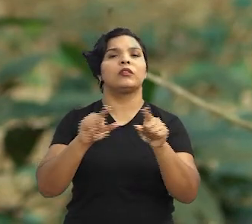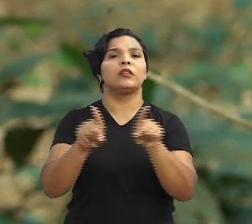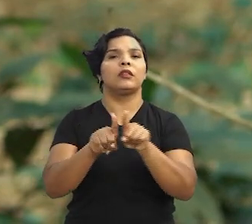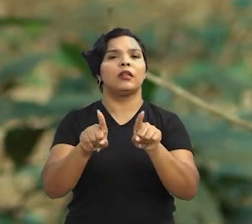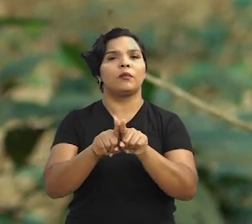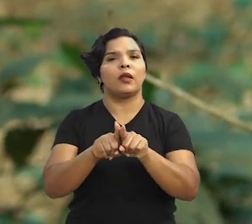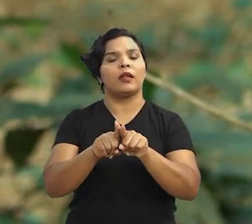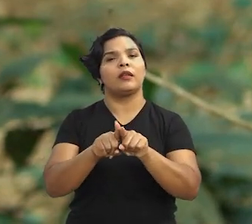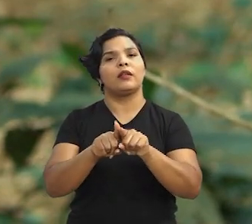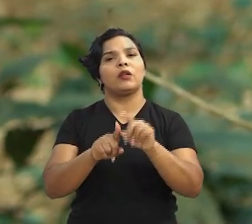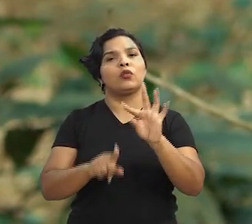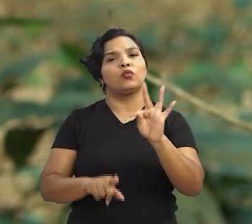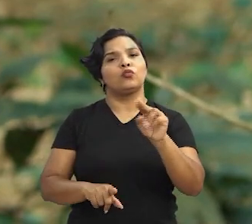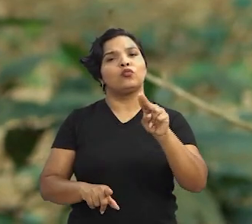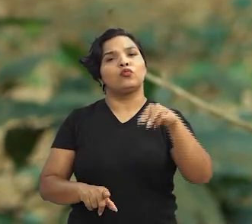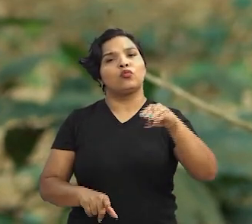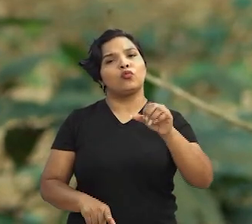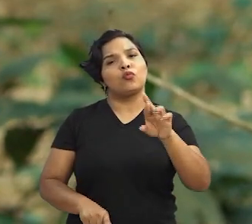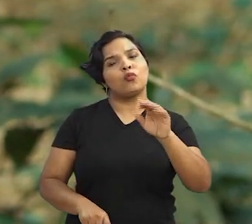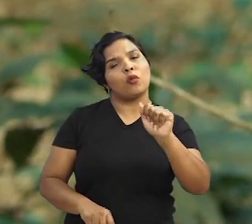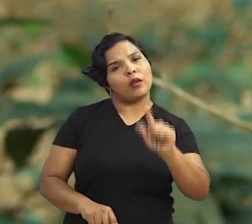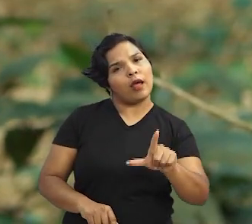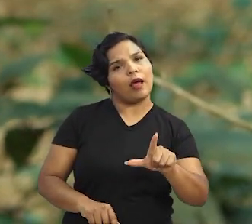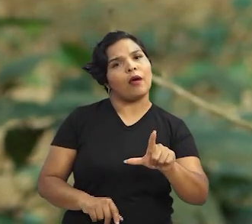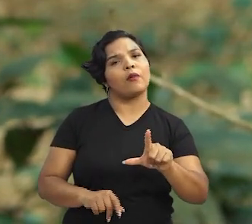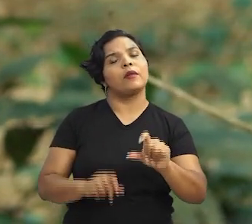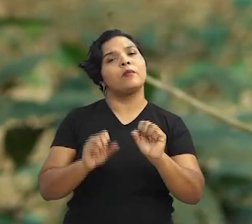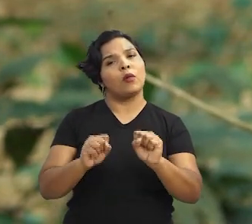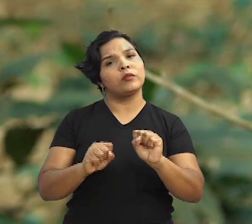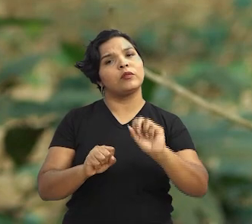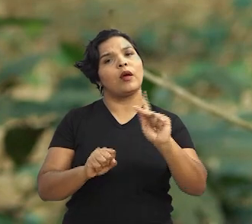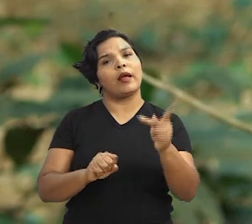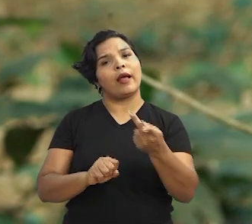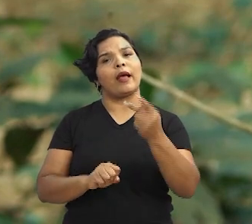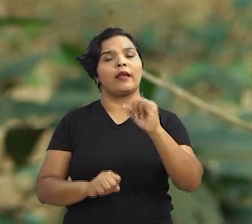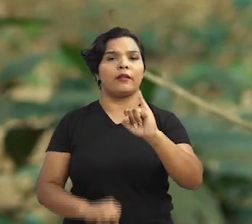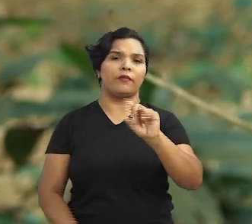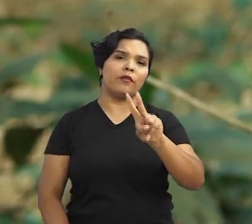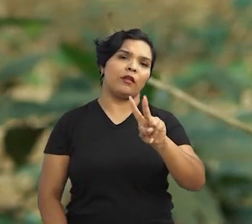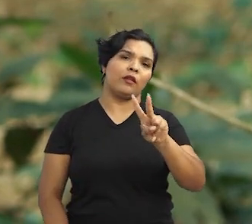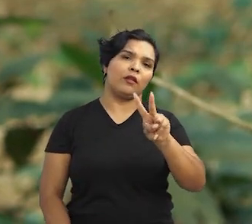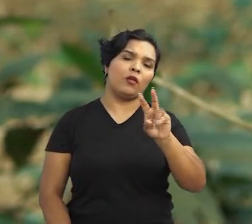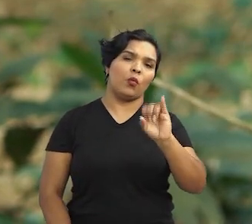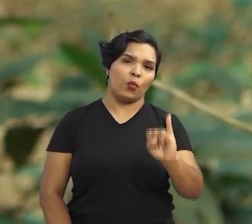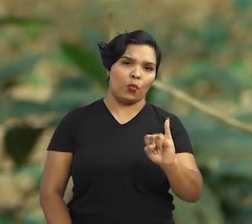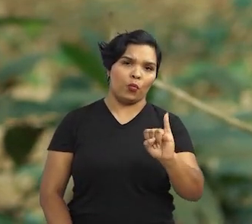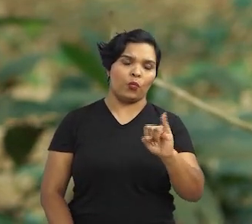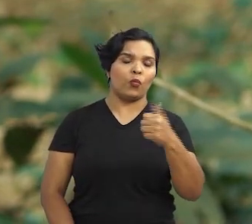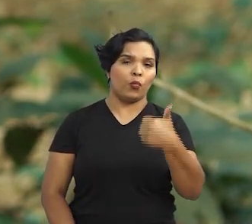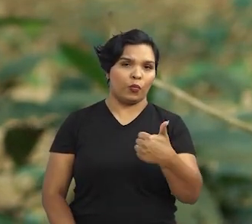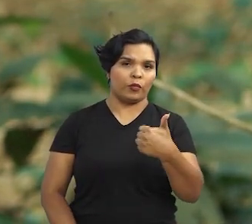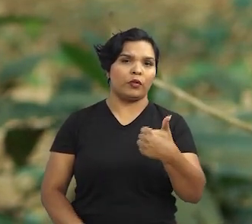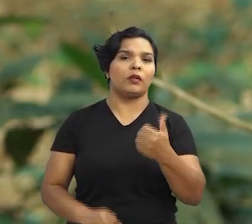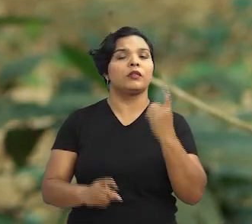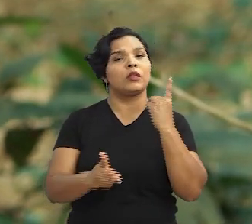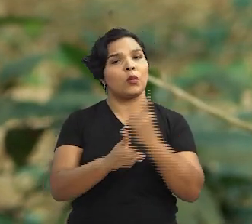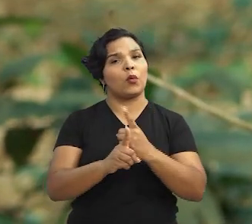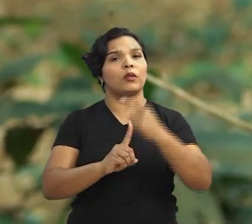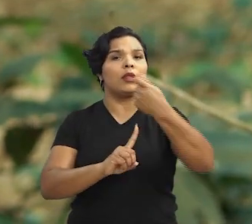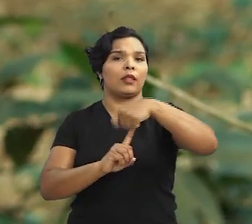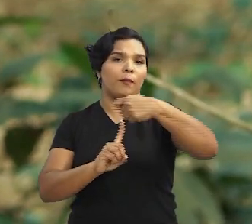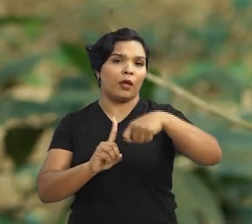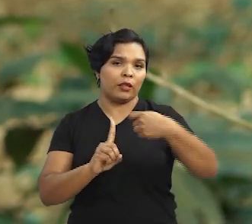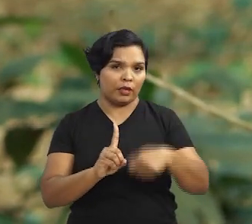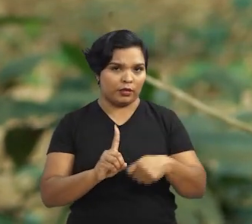fungicida, antitumoral, inseticida e ainda é capaz de inibir as enzimas do HIV-1. Tudo isso através da lectina, que se encontra